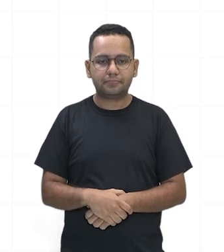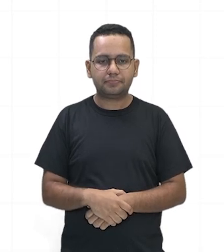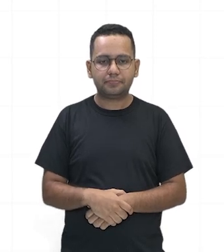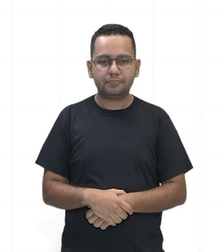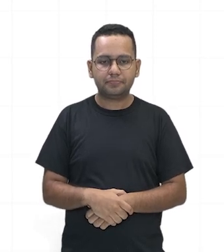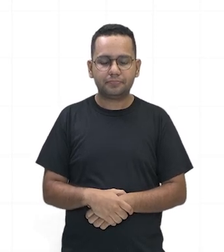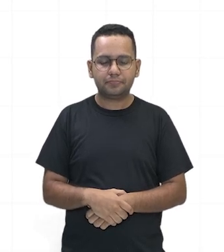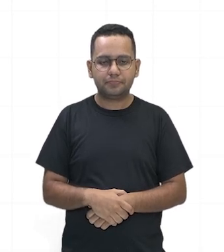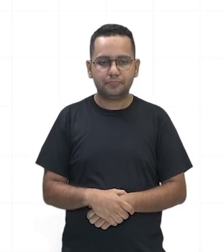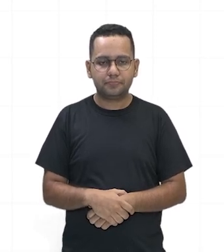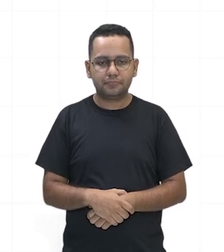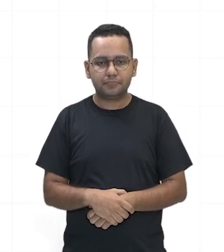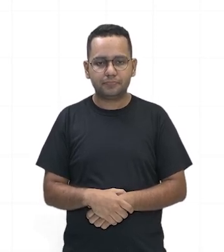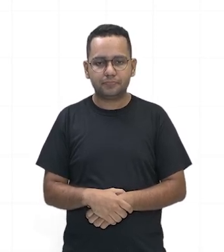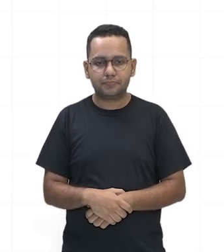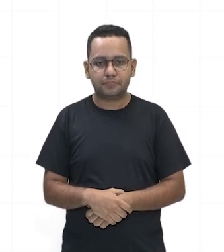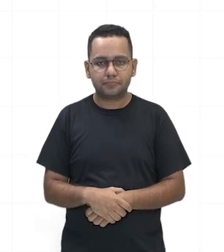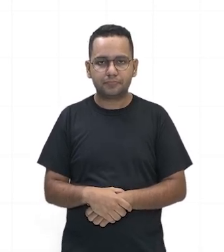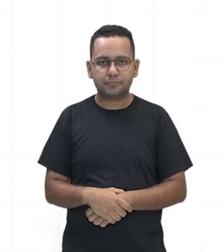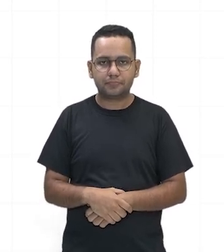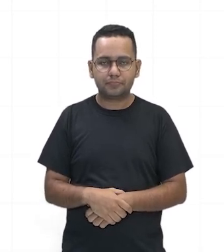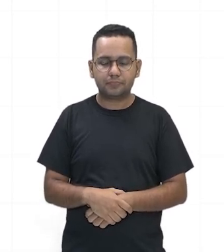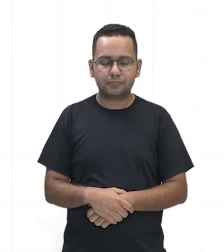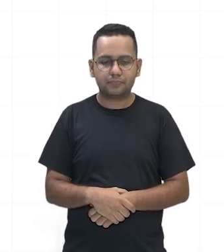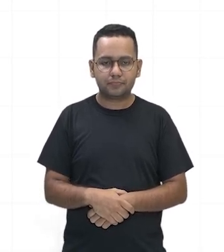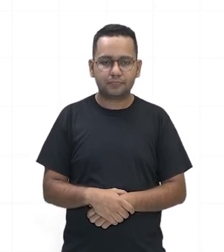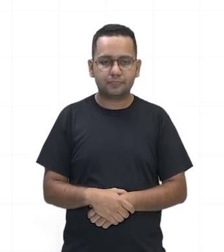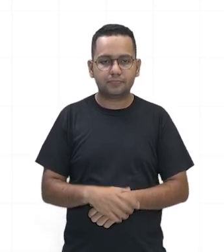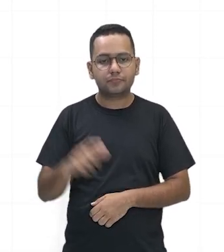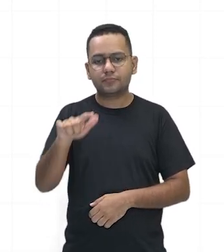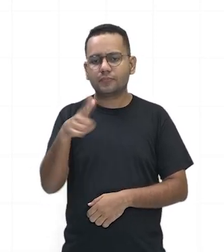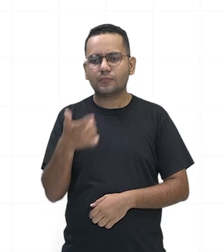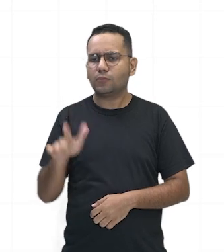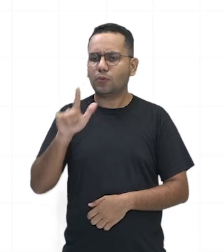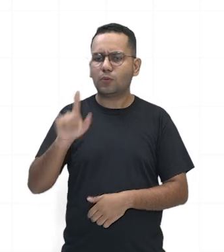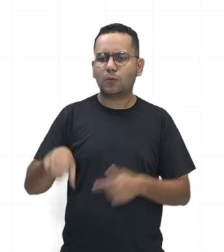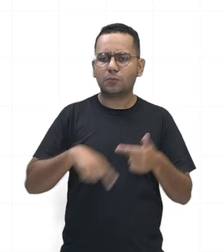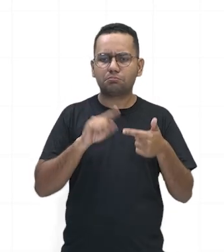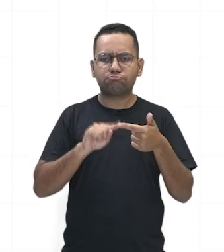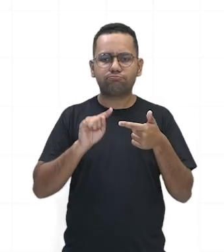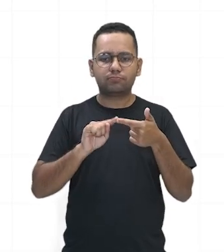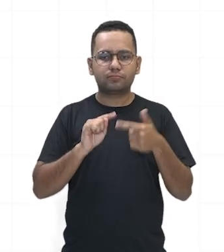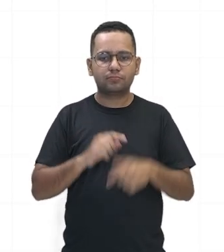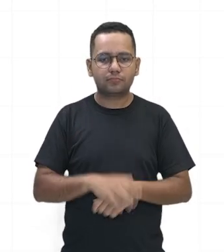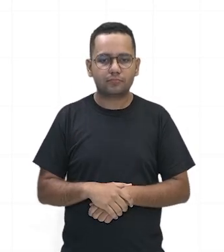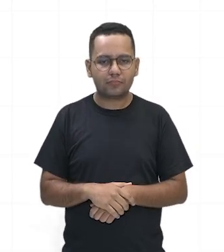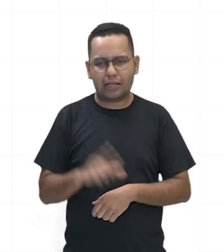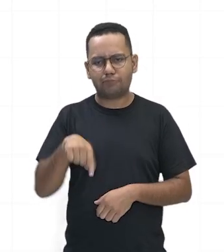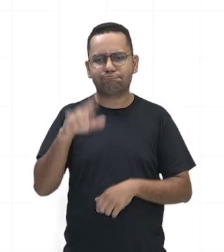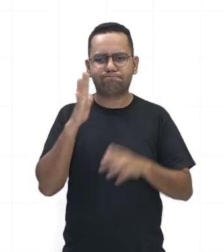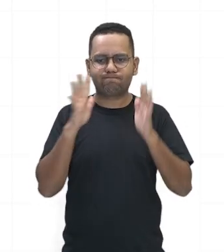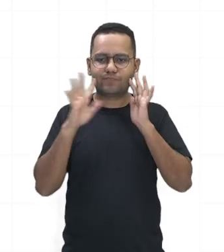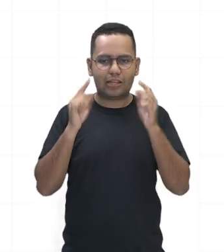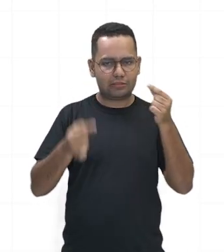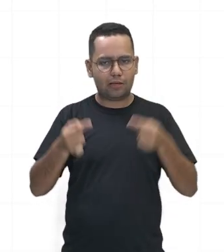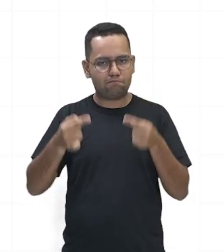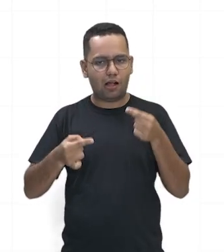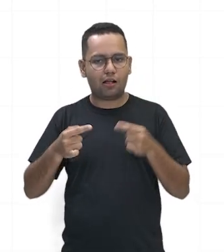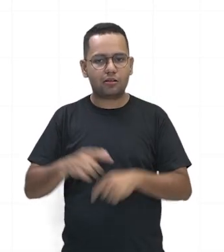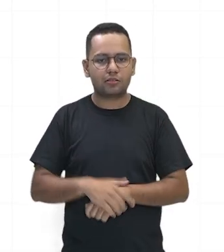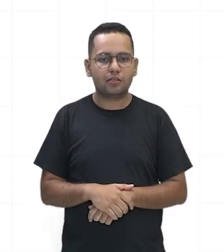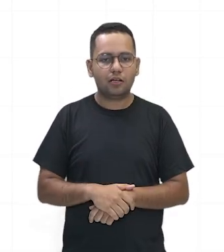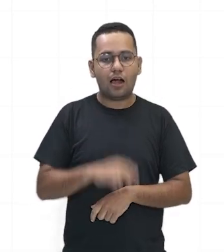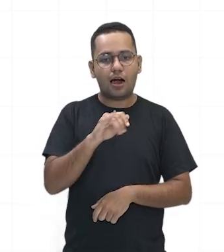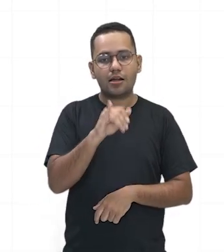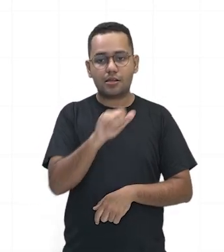bioética nos presenteia como discussão é o uso das inteligências artificiais